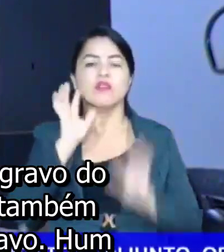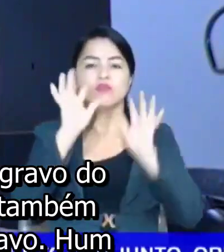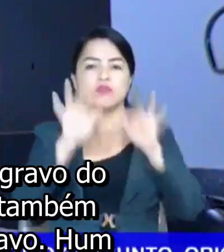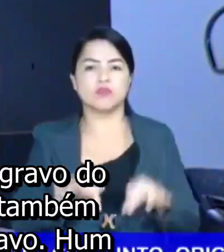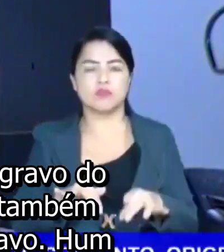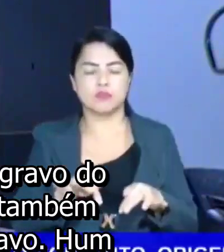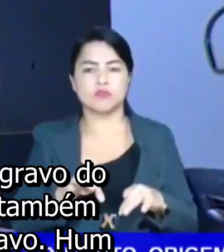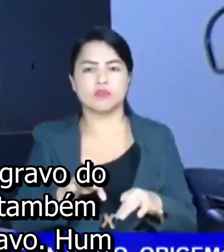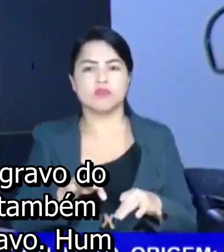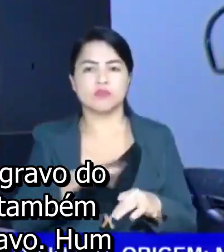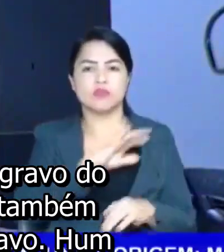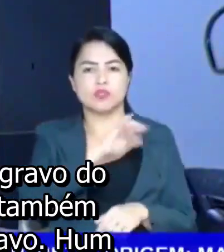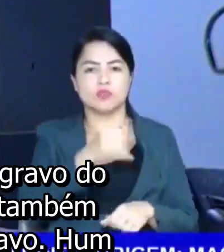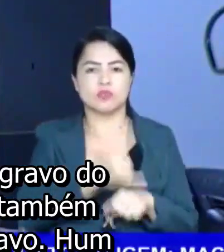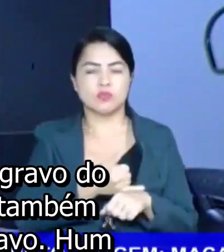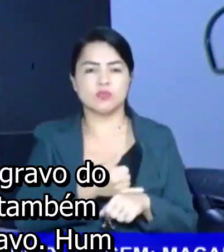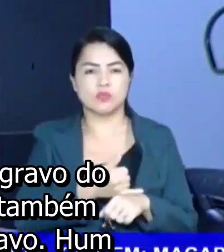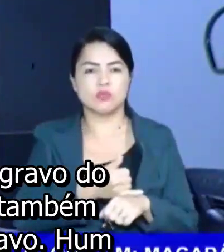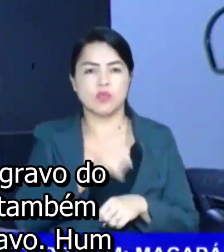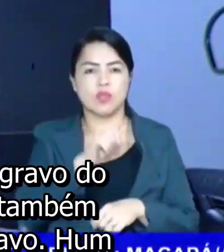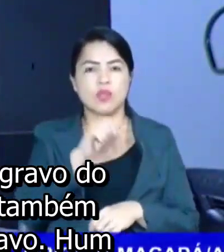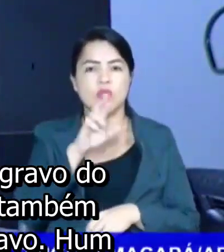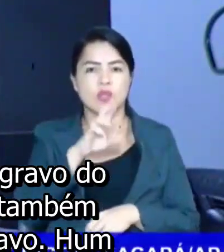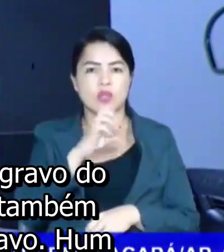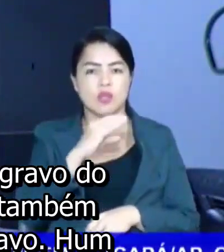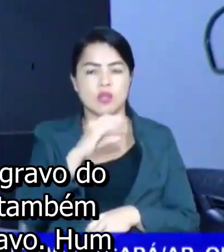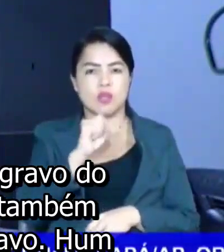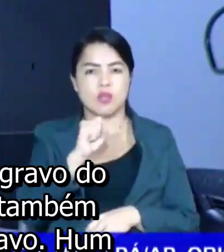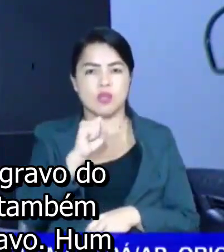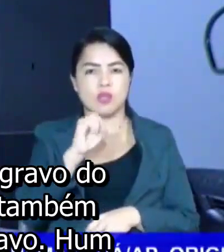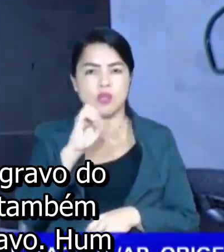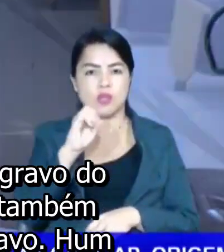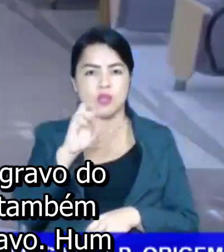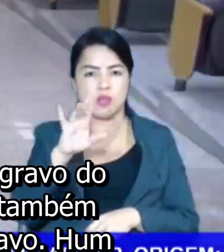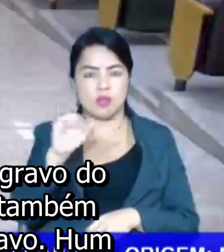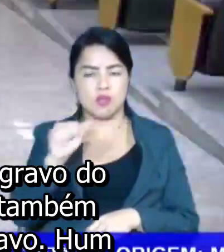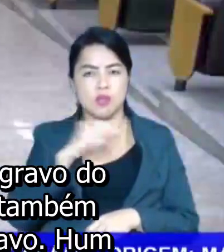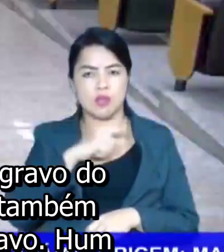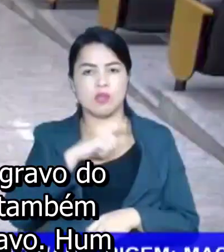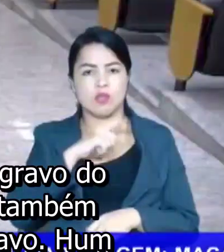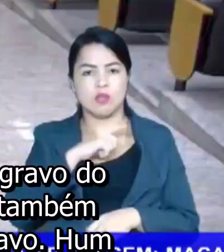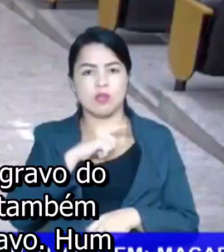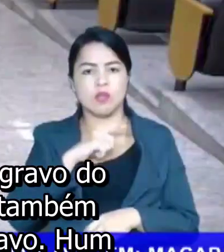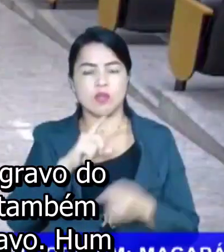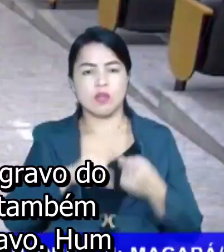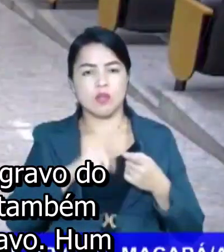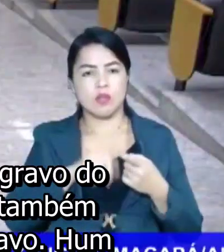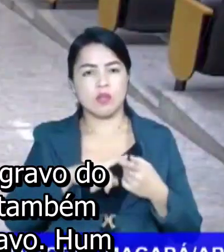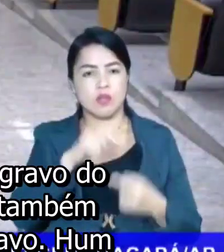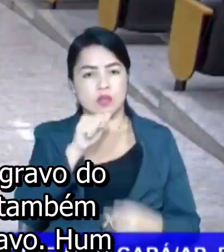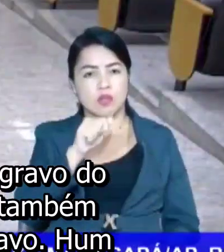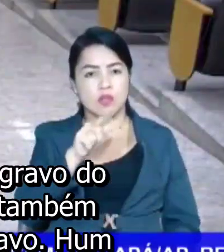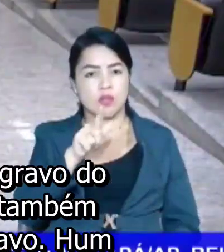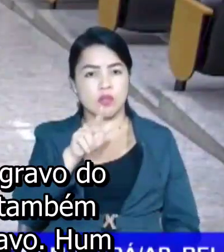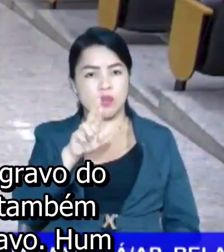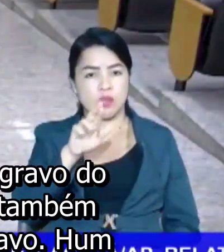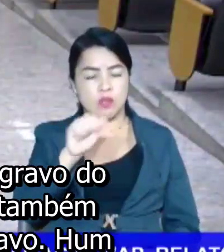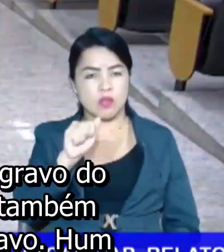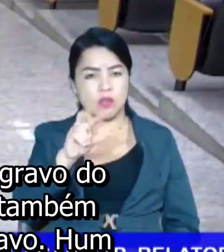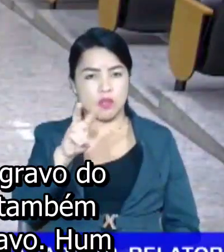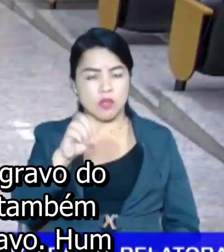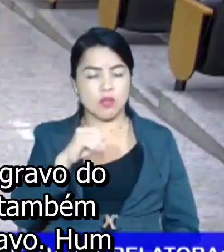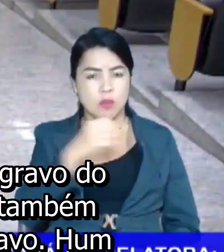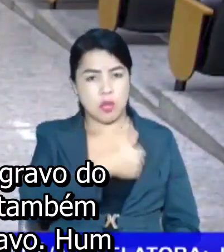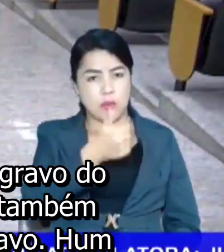ação rescisória e prejudicado o agravo do Ministério Público, é isso? Porque tem um agravo também do Ministério Público aqui, não, né? E É, o certamente...